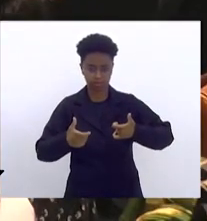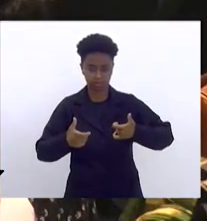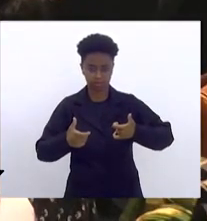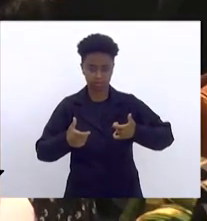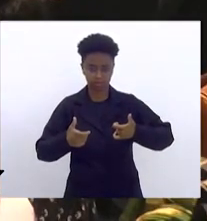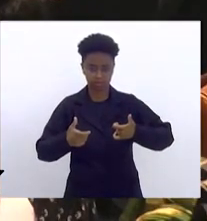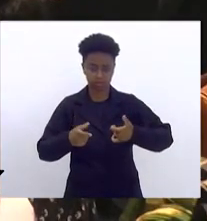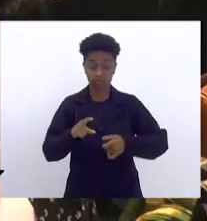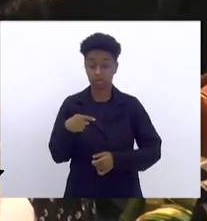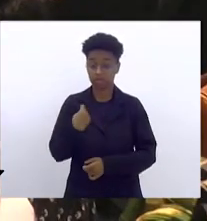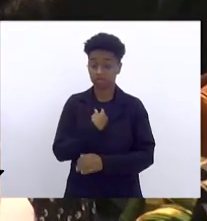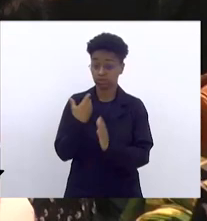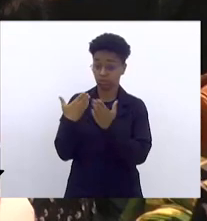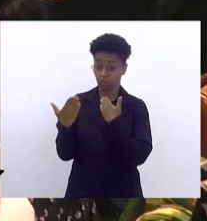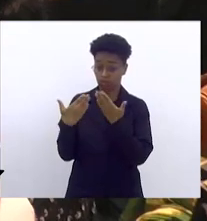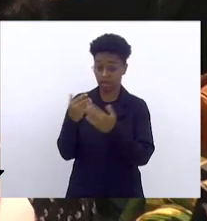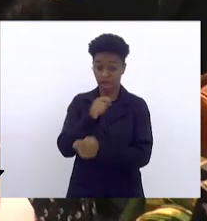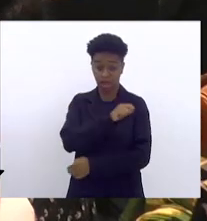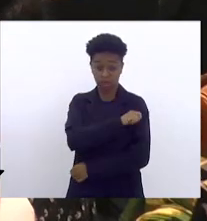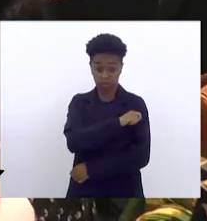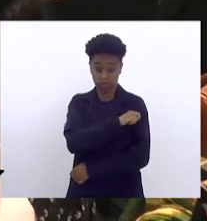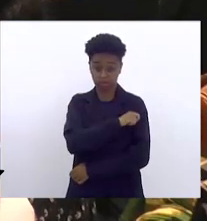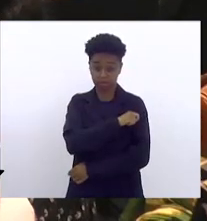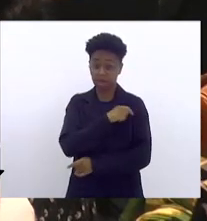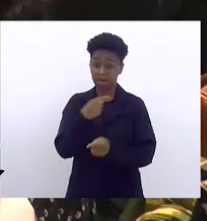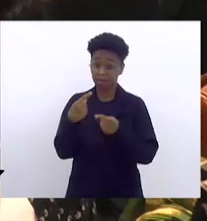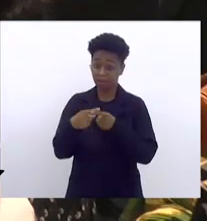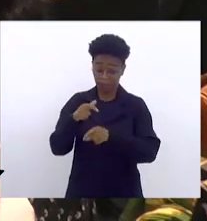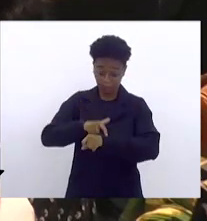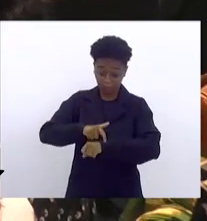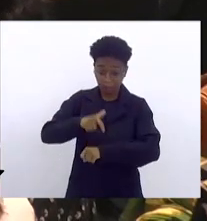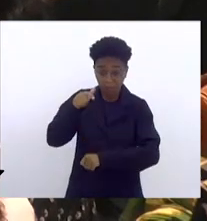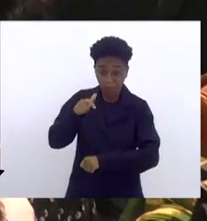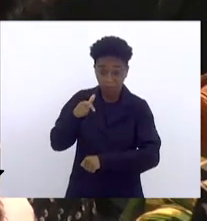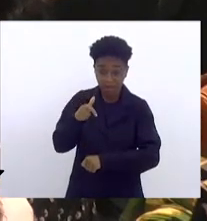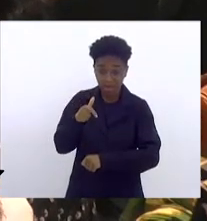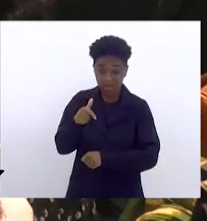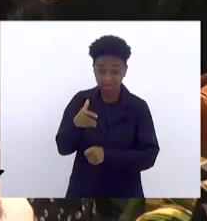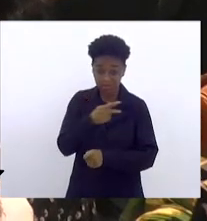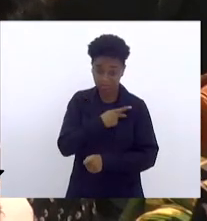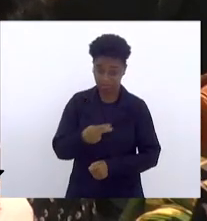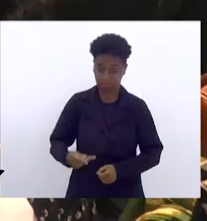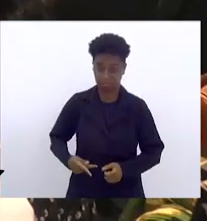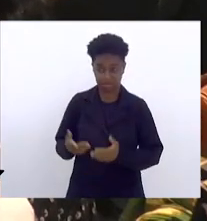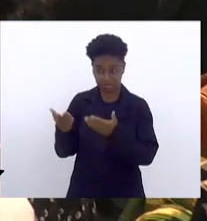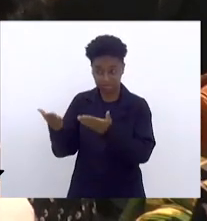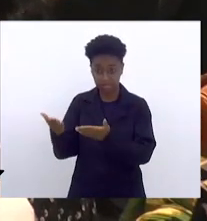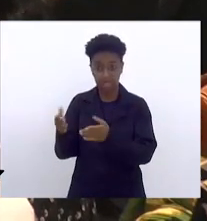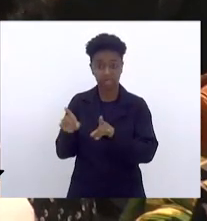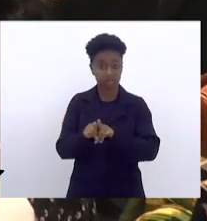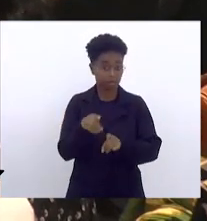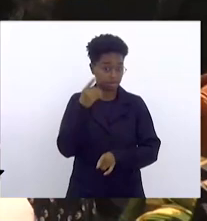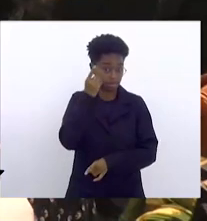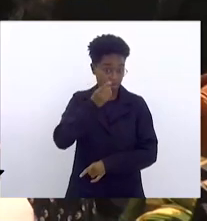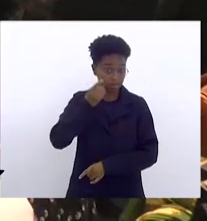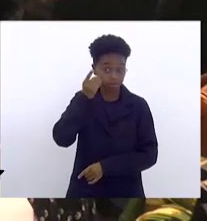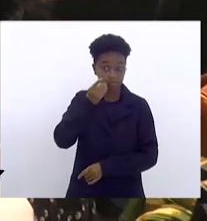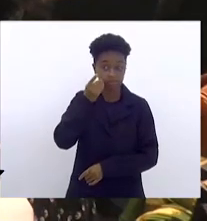a gente conversa com os nossos alunos porque aí nesse momento senhor presidente senhora deputada